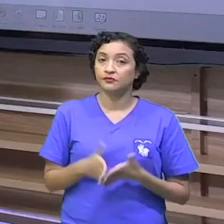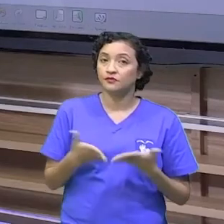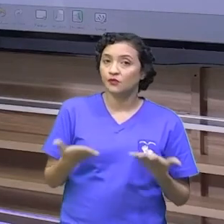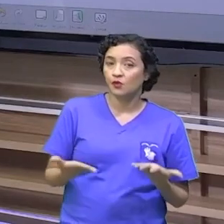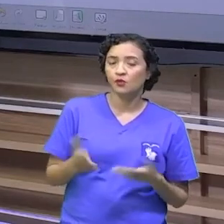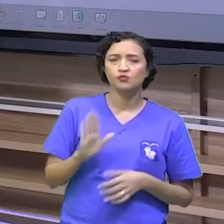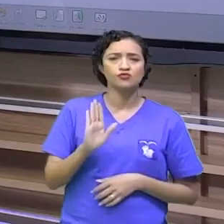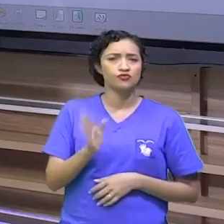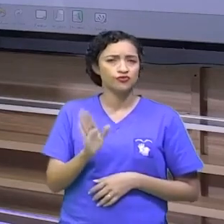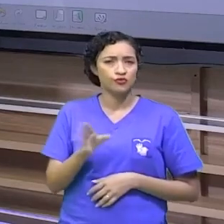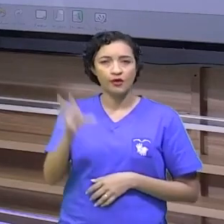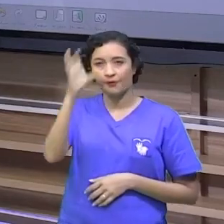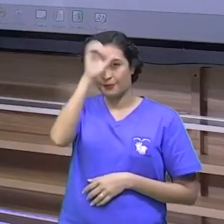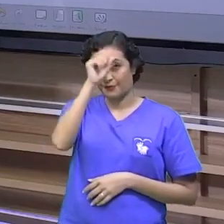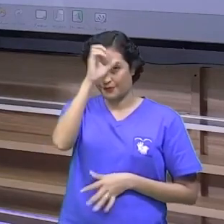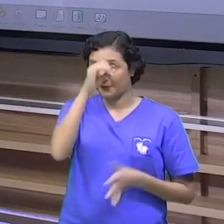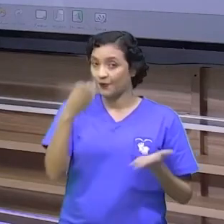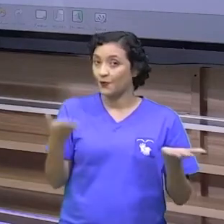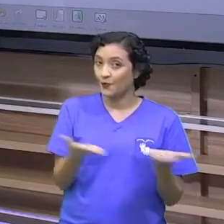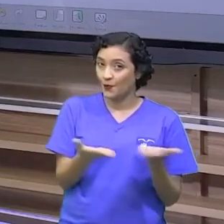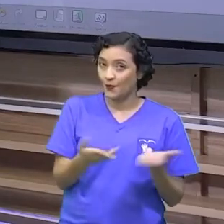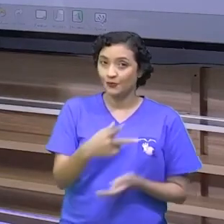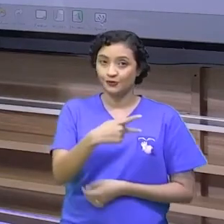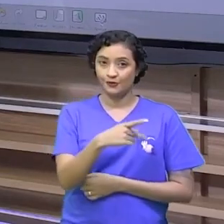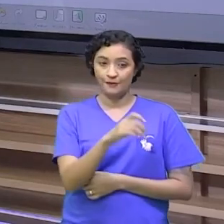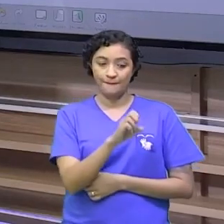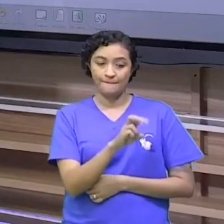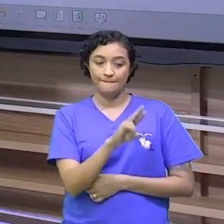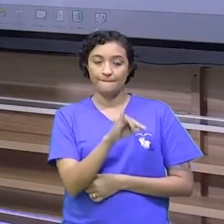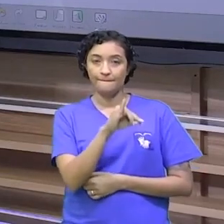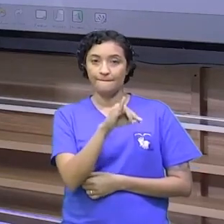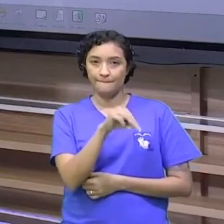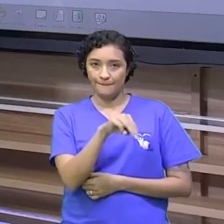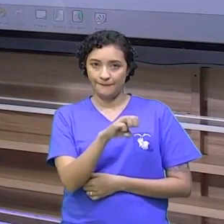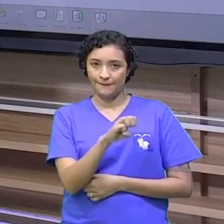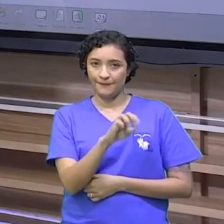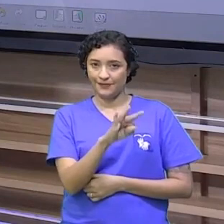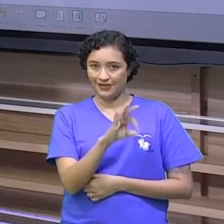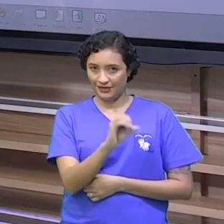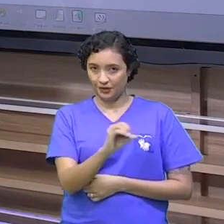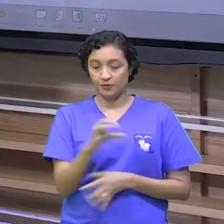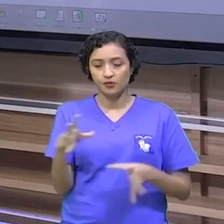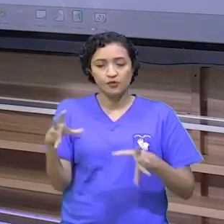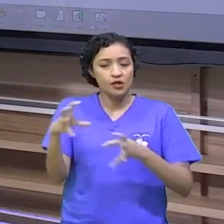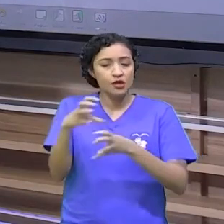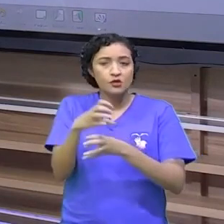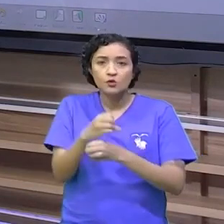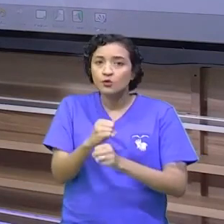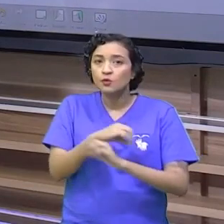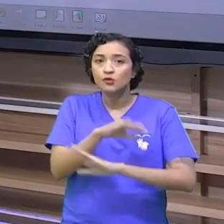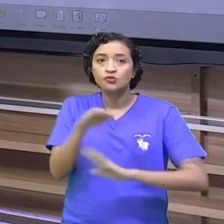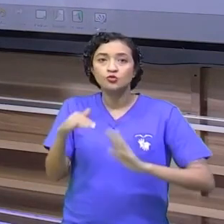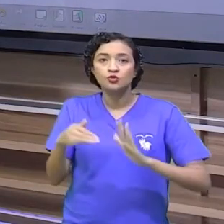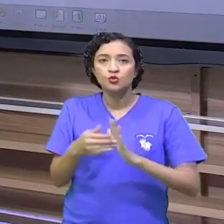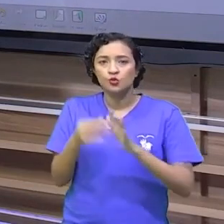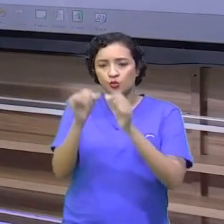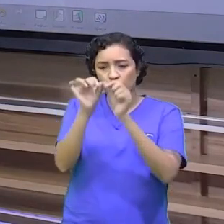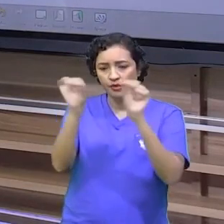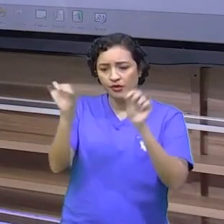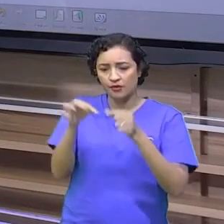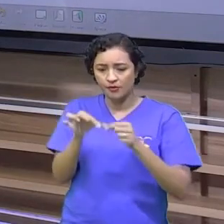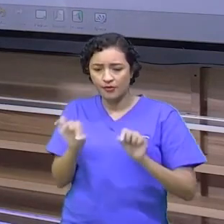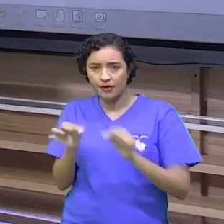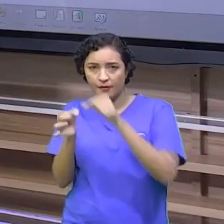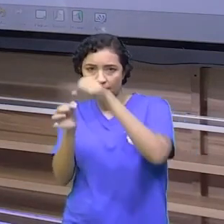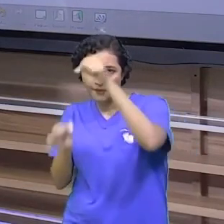Então, vimos na aula de hoje o quê? Que o perímetro é a soma das figuras planas, de todos os lados das figuras planas. Vimos também que o perímetro pode